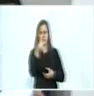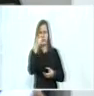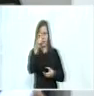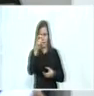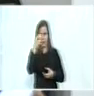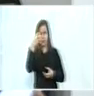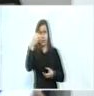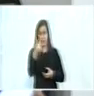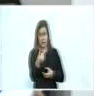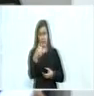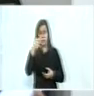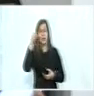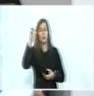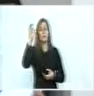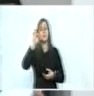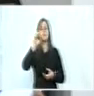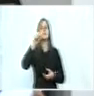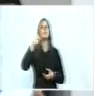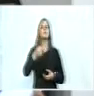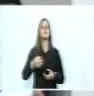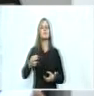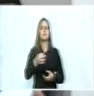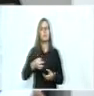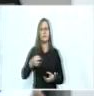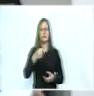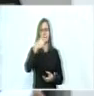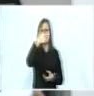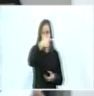R$ 105.302,56, sendo que destes